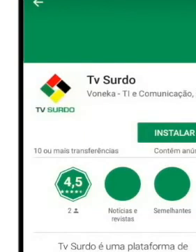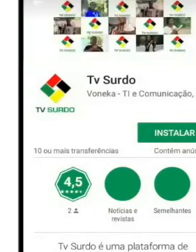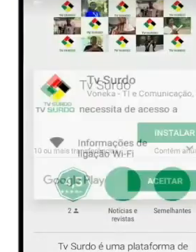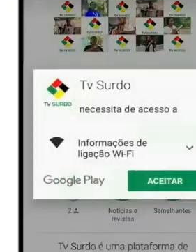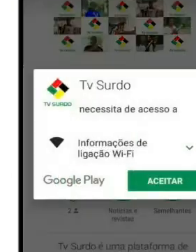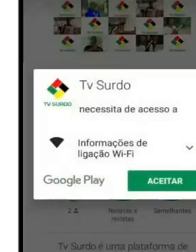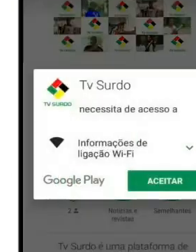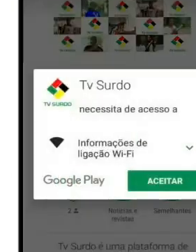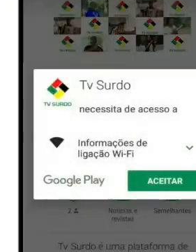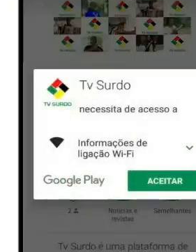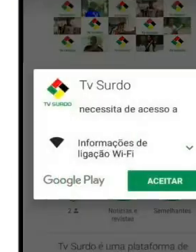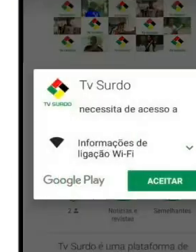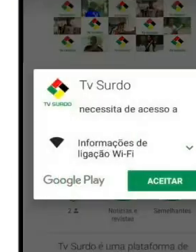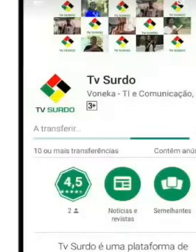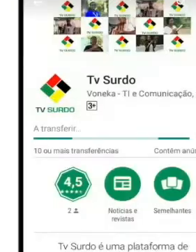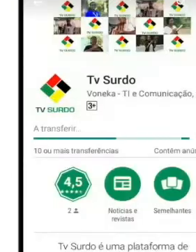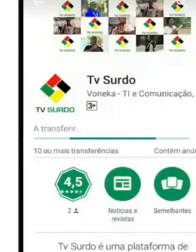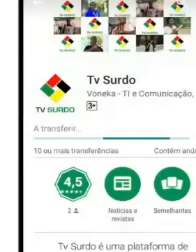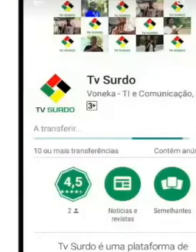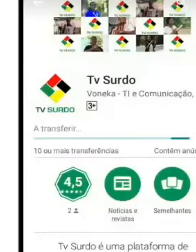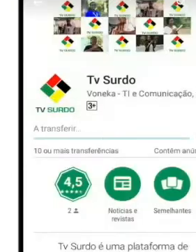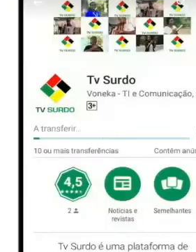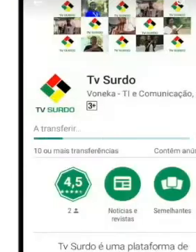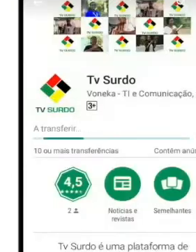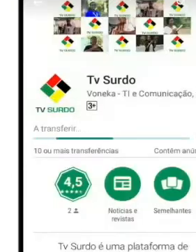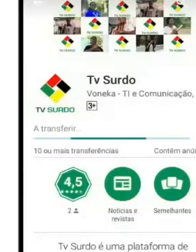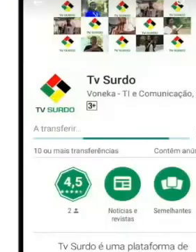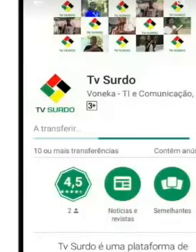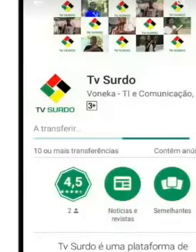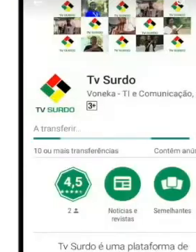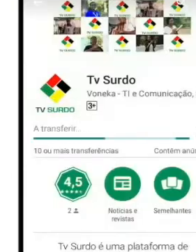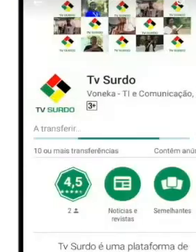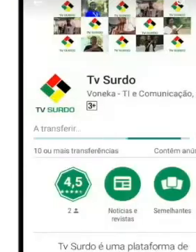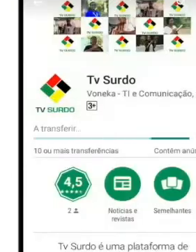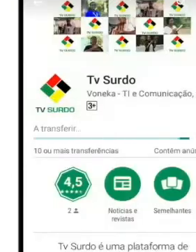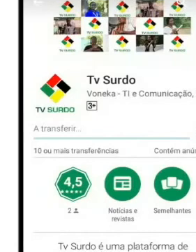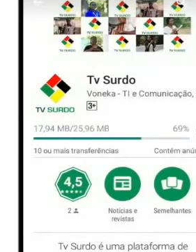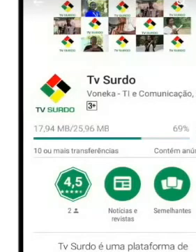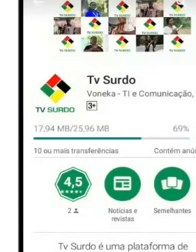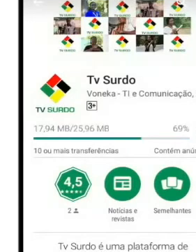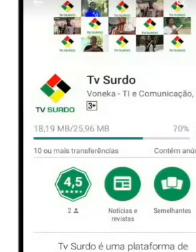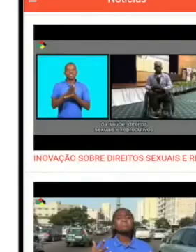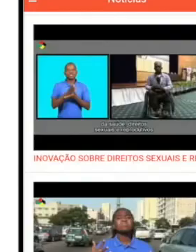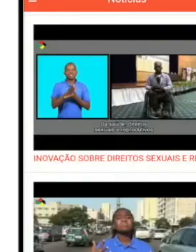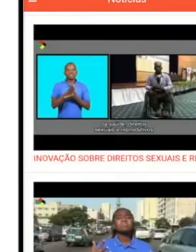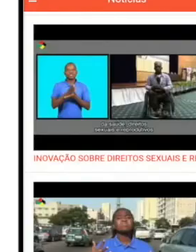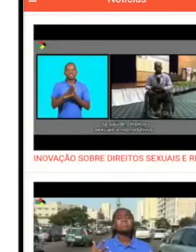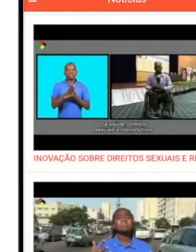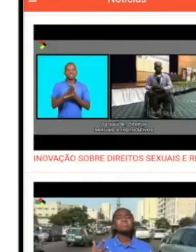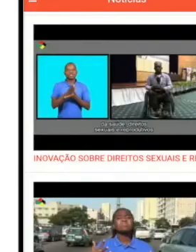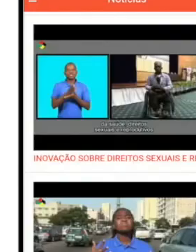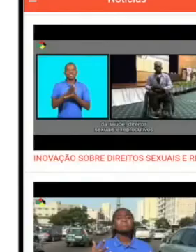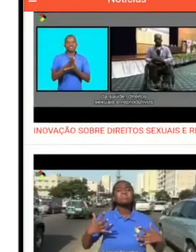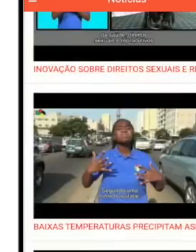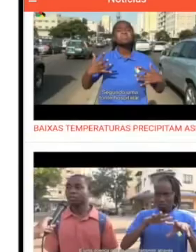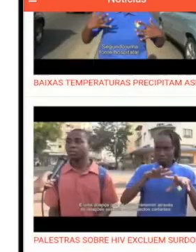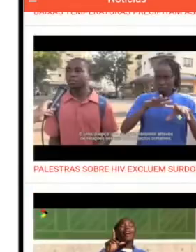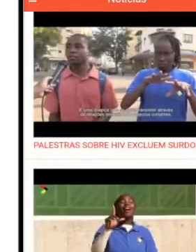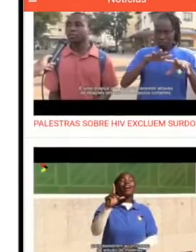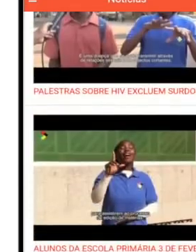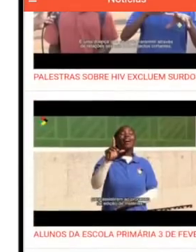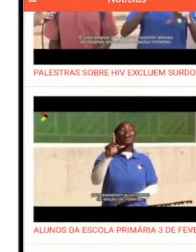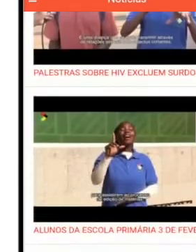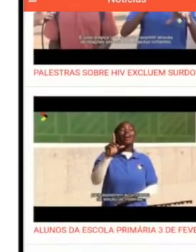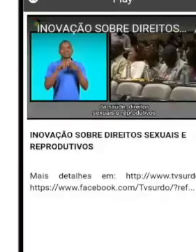Clique no ícone com o emblema da TV Surdo e, de seguida, instale. E já está.